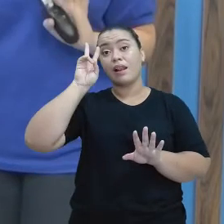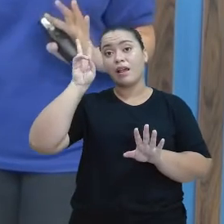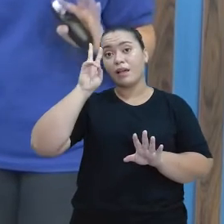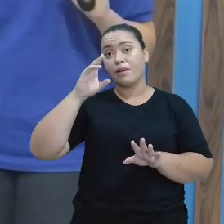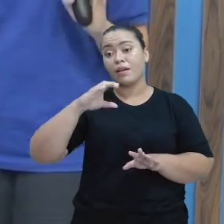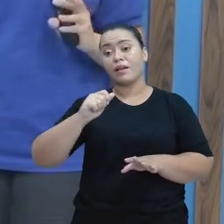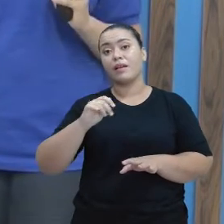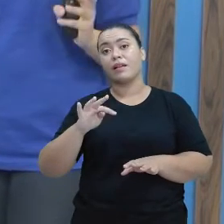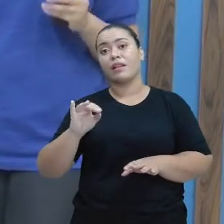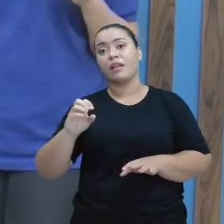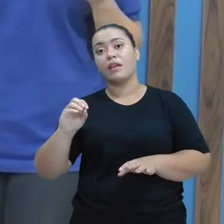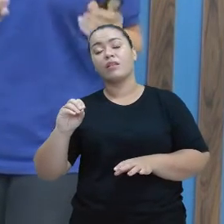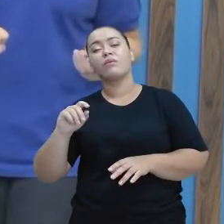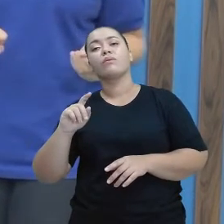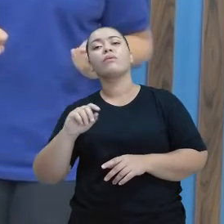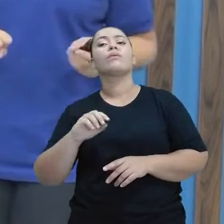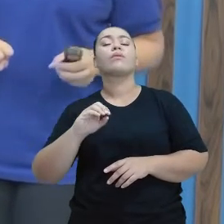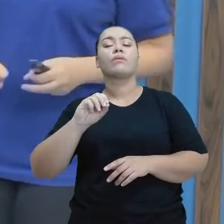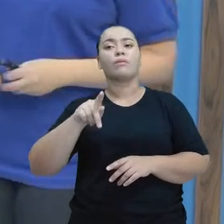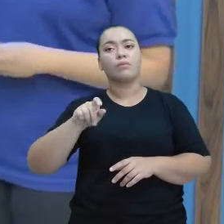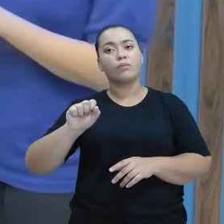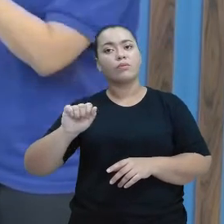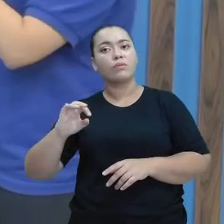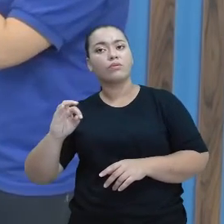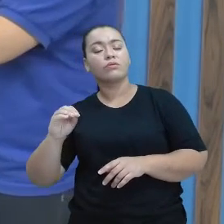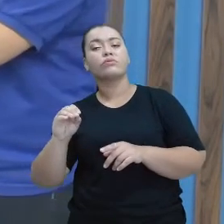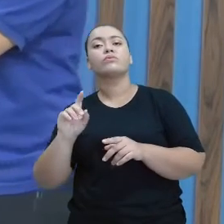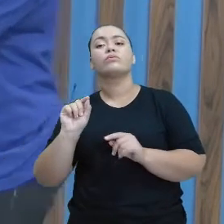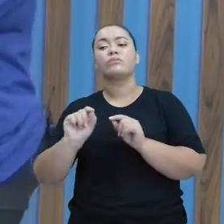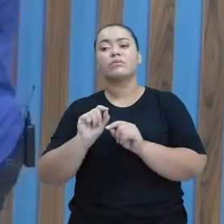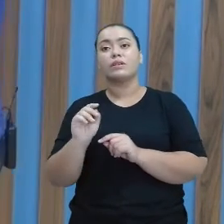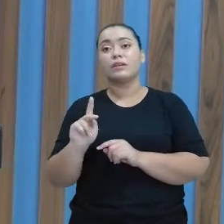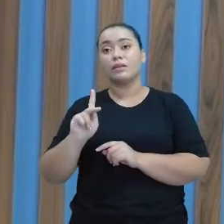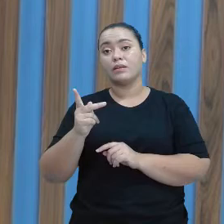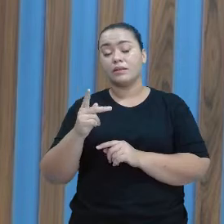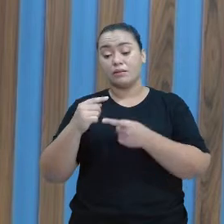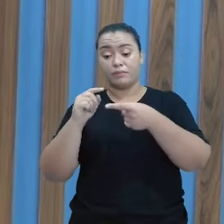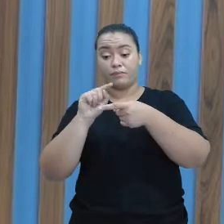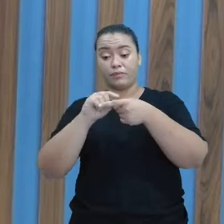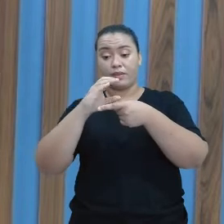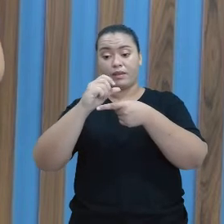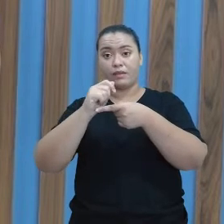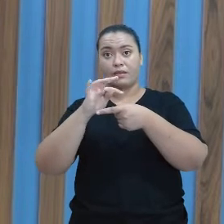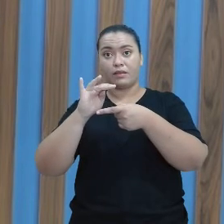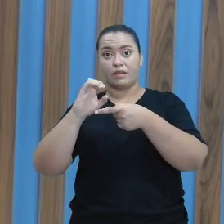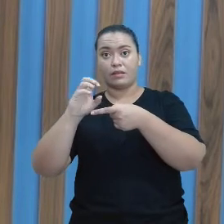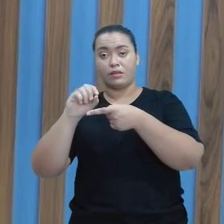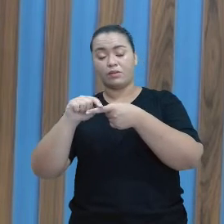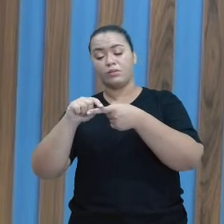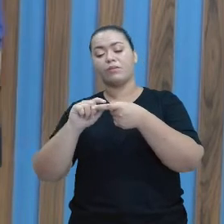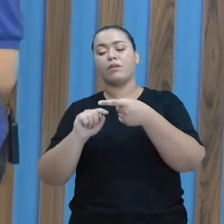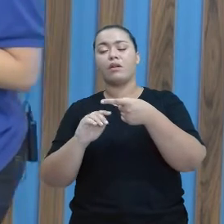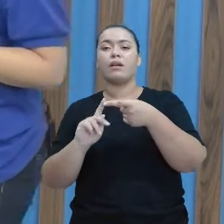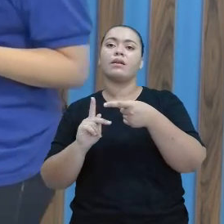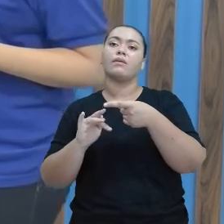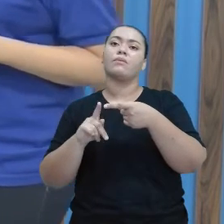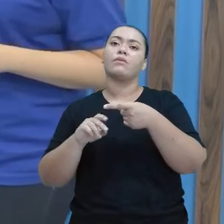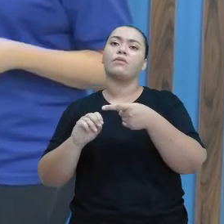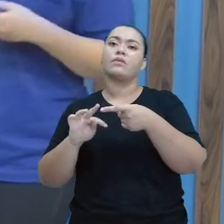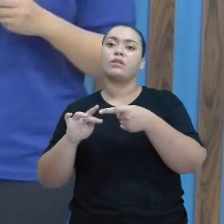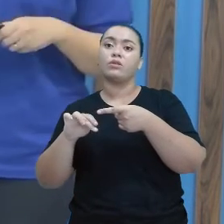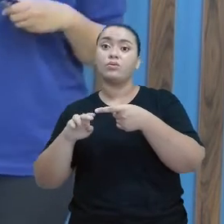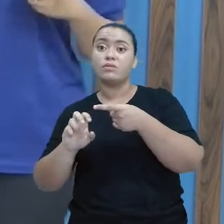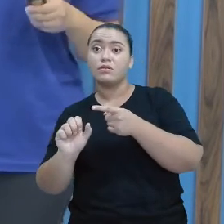Cateto oposto sobre a hipotenusa. Então, a gente confeccionou os dois senos, tanto do ângulo alfa quanto do ângulo